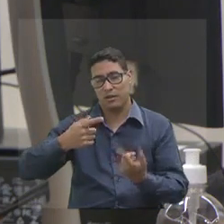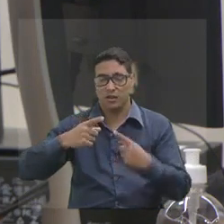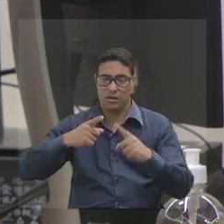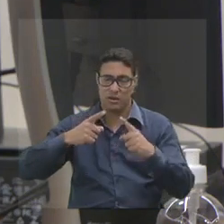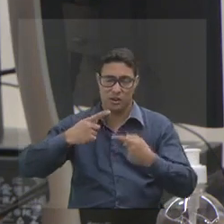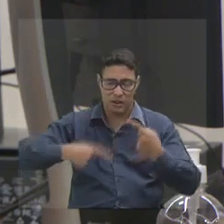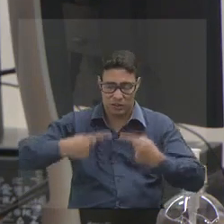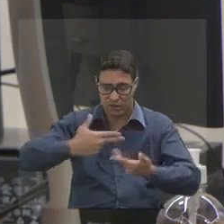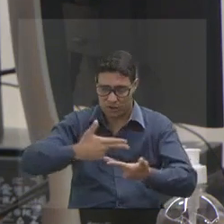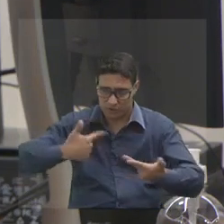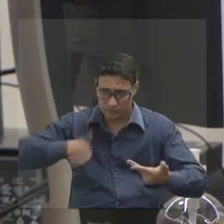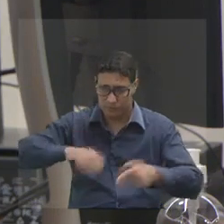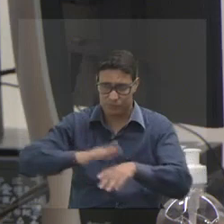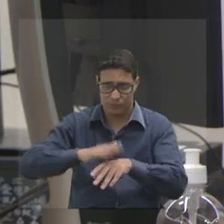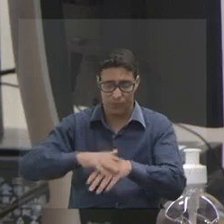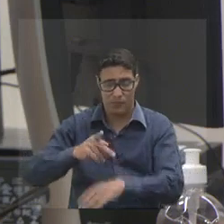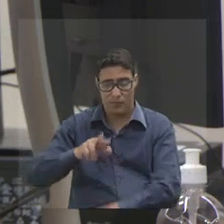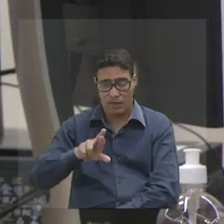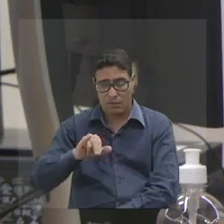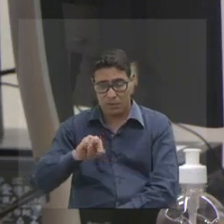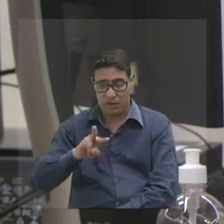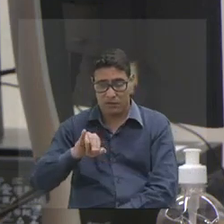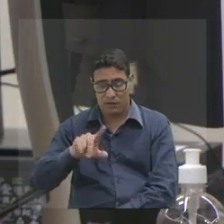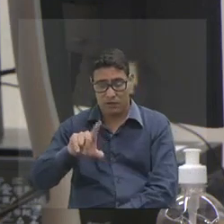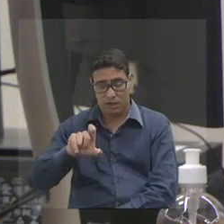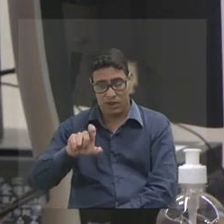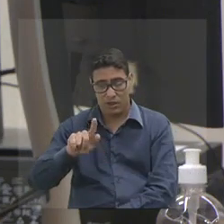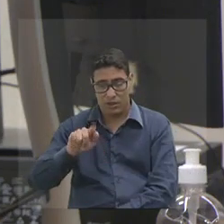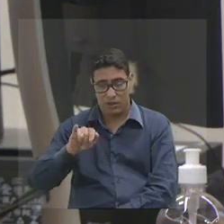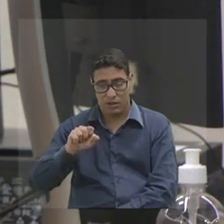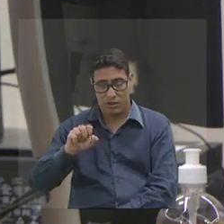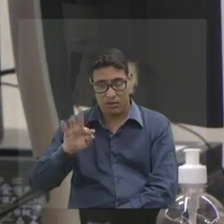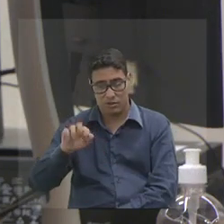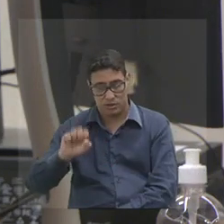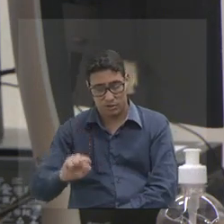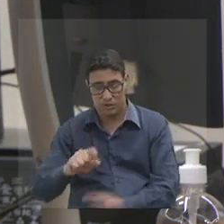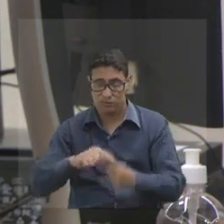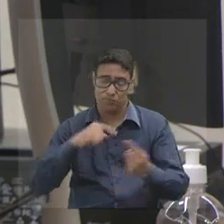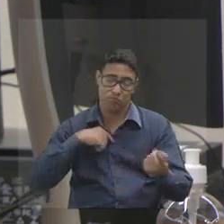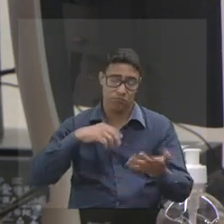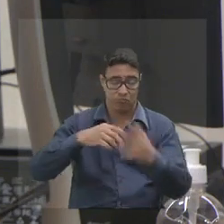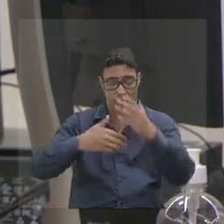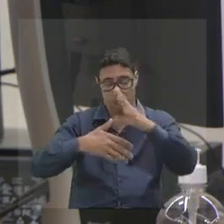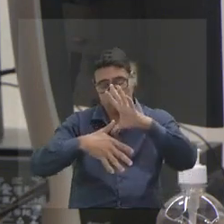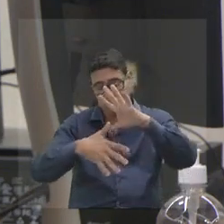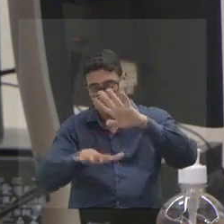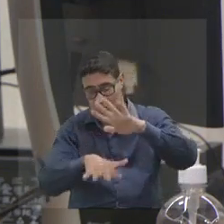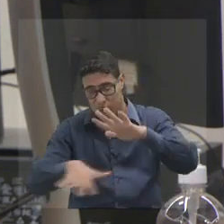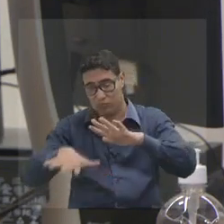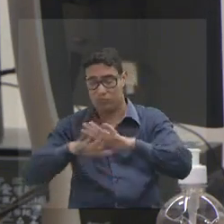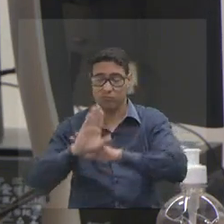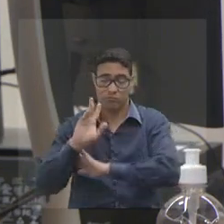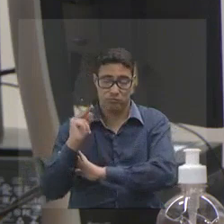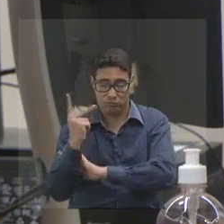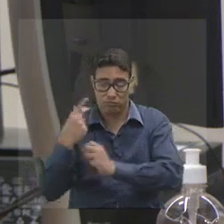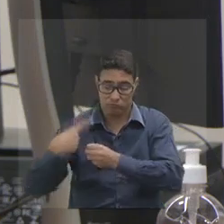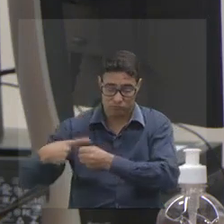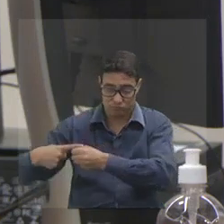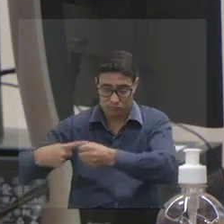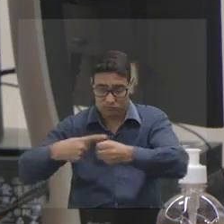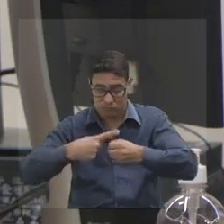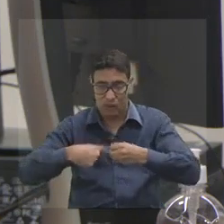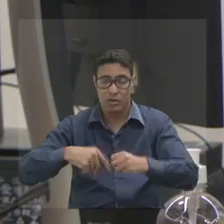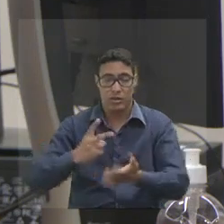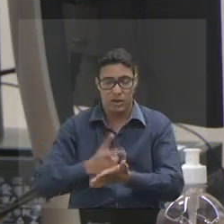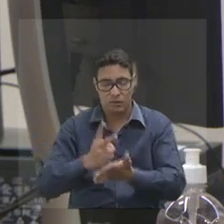eles são privilegistas para o sul para centro-oeste para grande BH para cidades que sempre tiveram